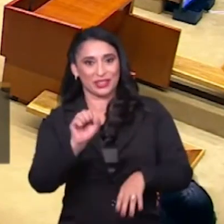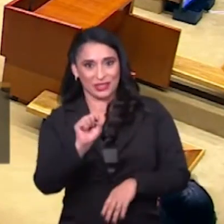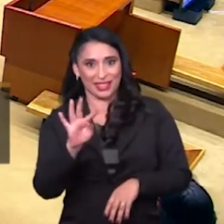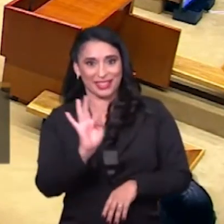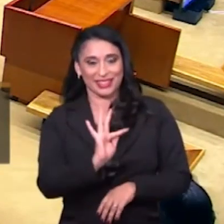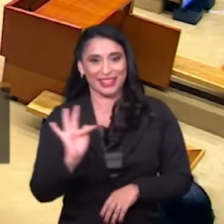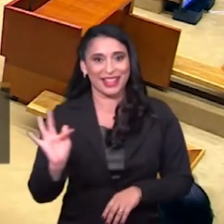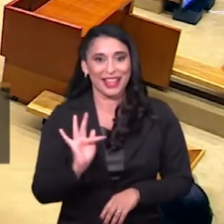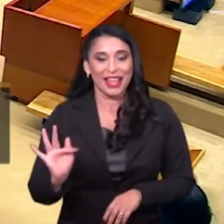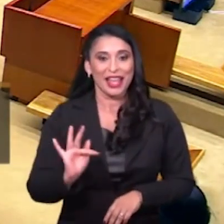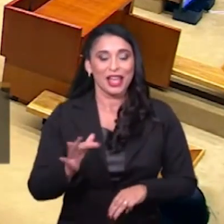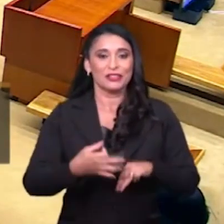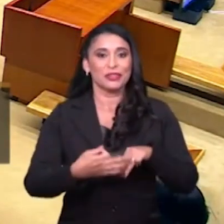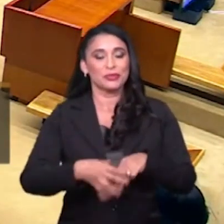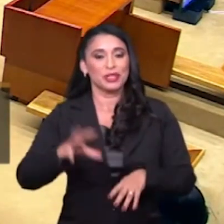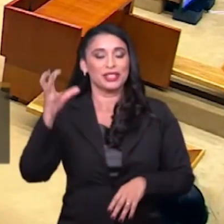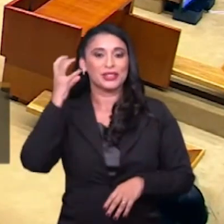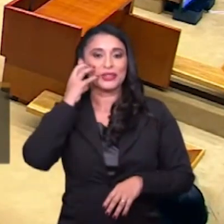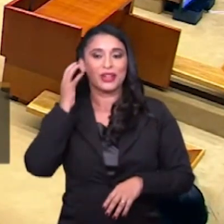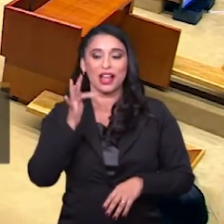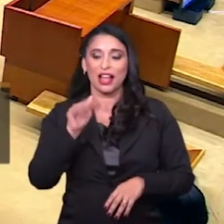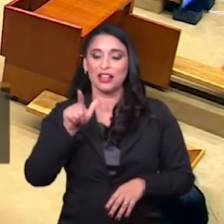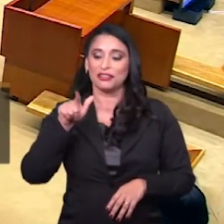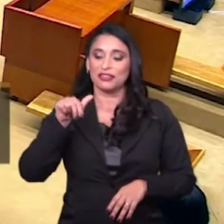excelência o senhor Ministro Flávio